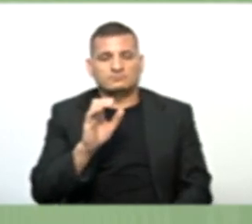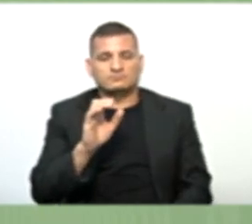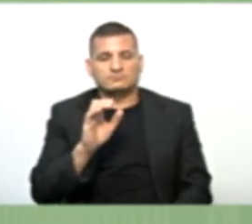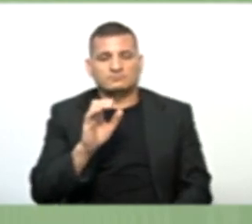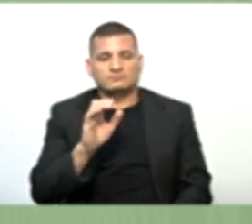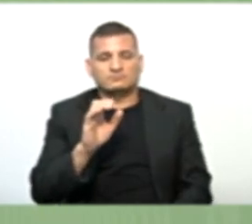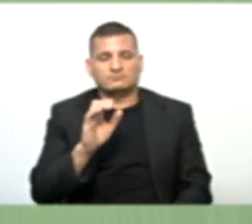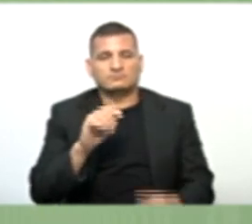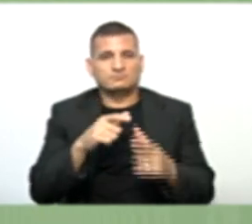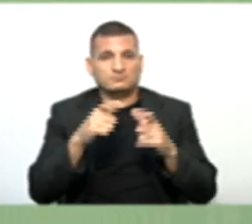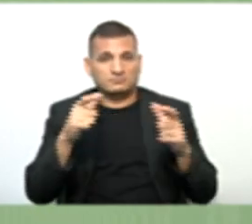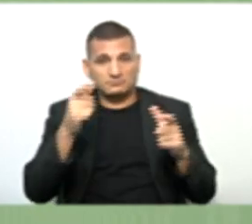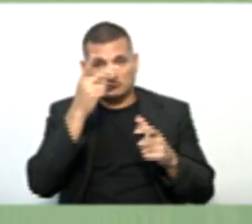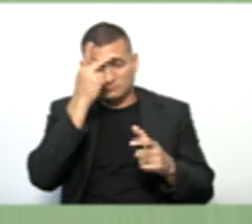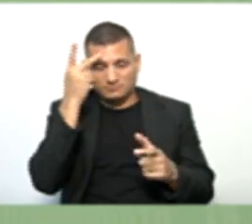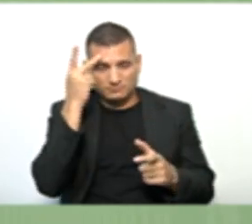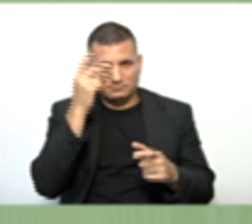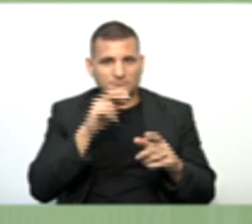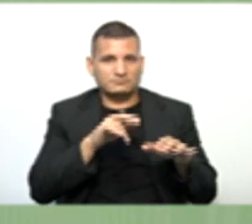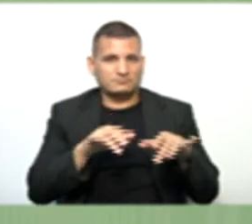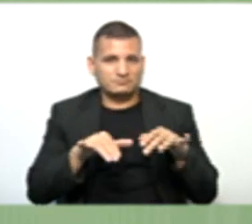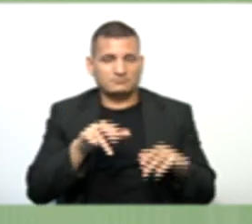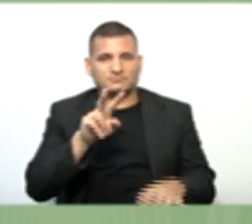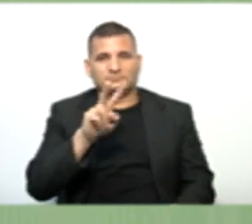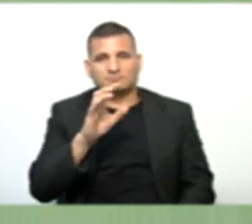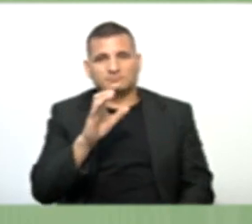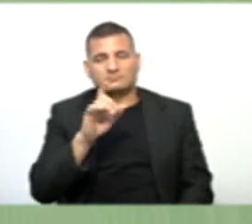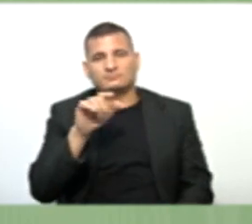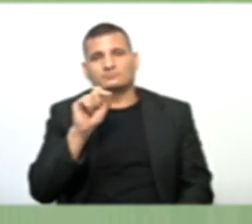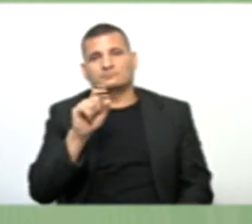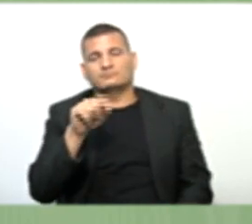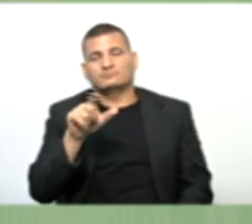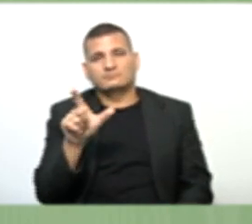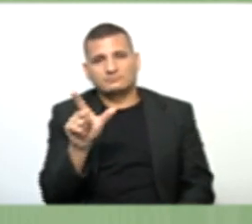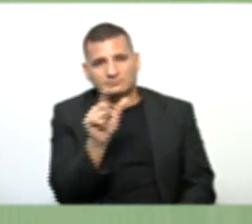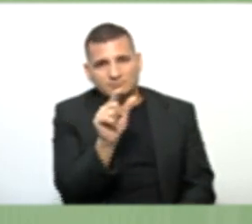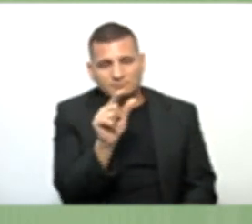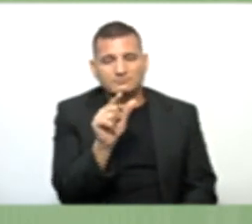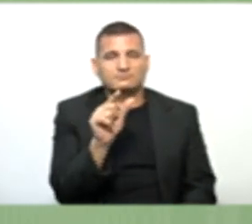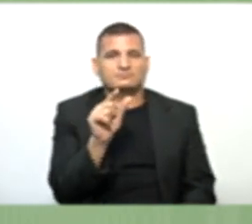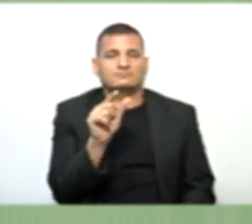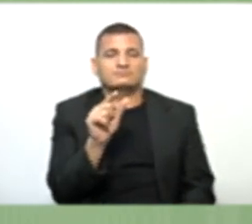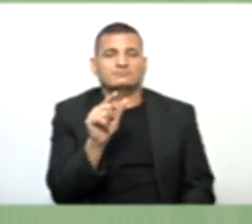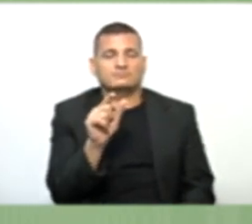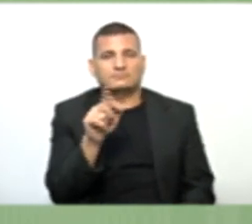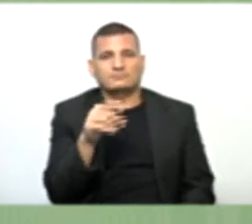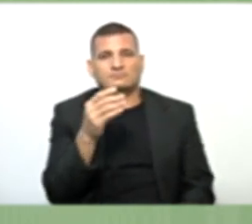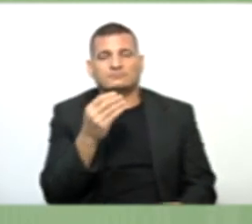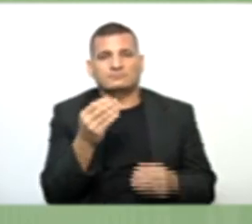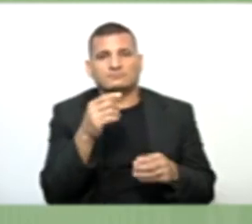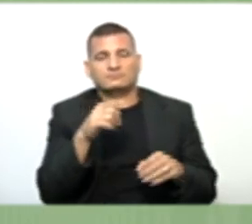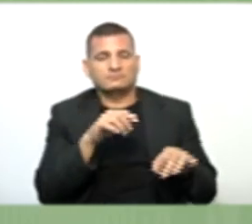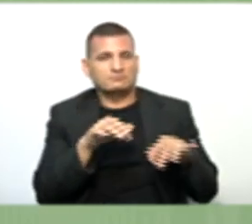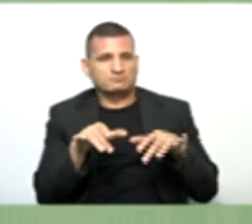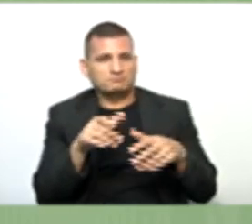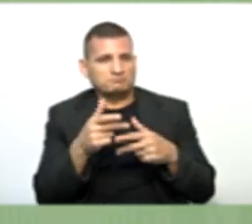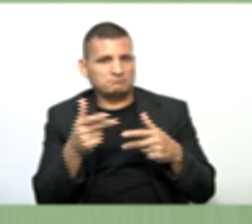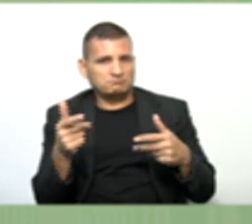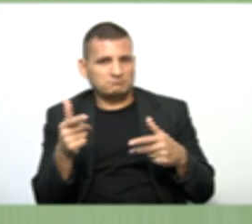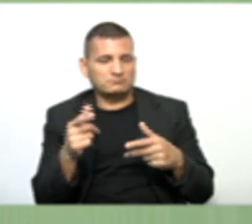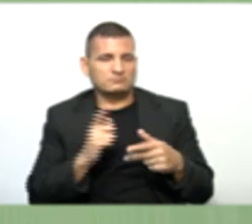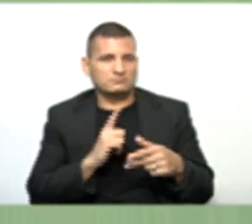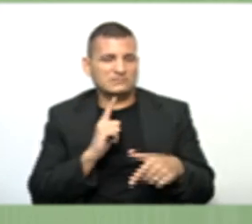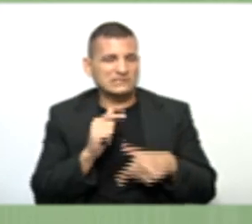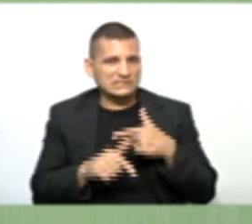não escreve você, escreve VC. O que é o VC? É uma abreviatura, uma forma de você escrever alguma coisa tendo